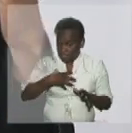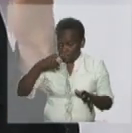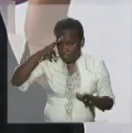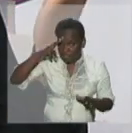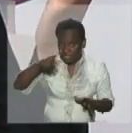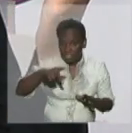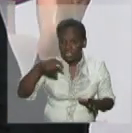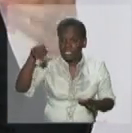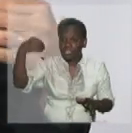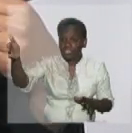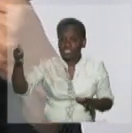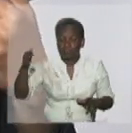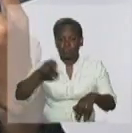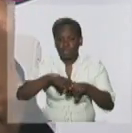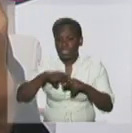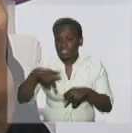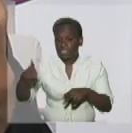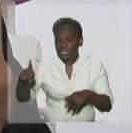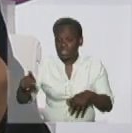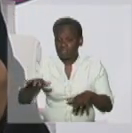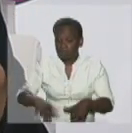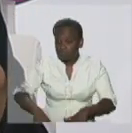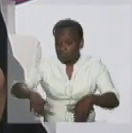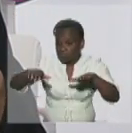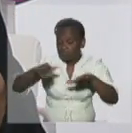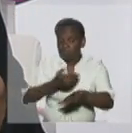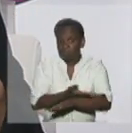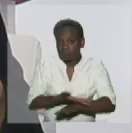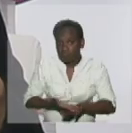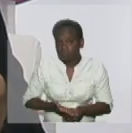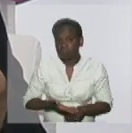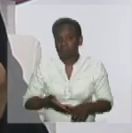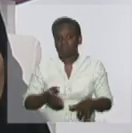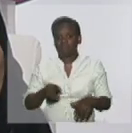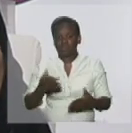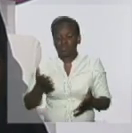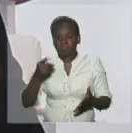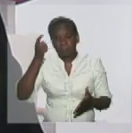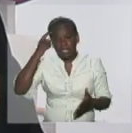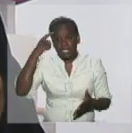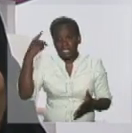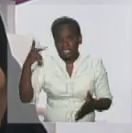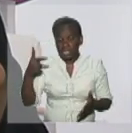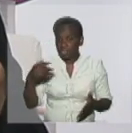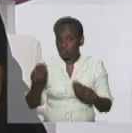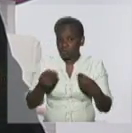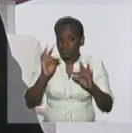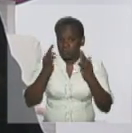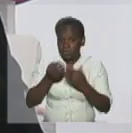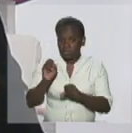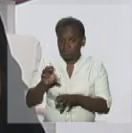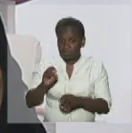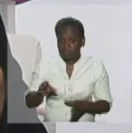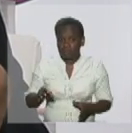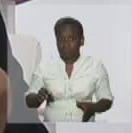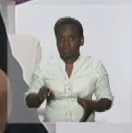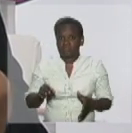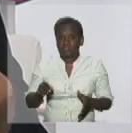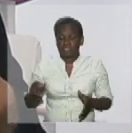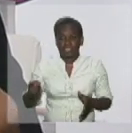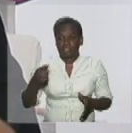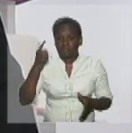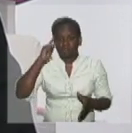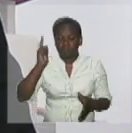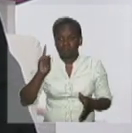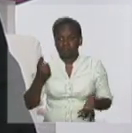forte, para outra pessoa, por conta da formação que ela teve, por causa da forma como ela pensa, como ela foi criada,